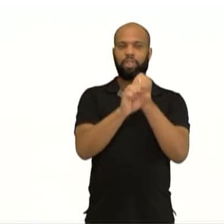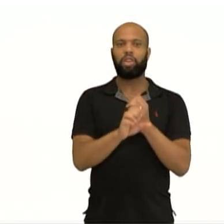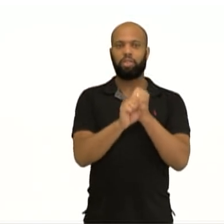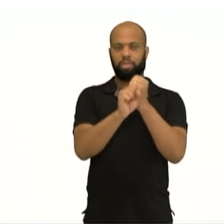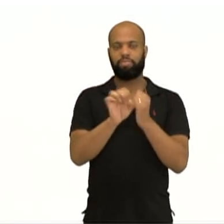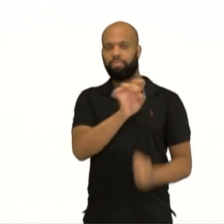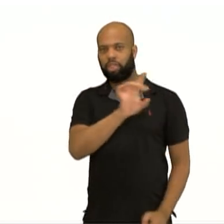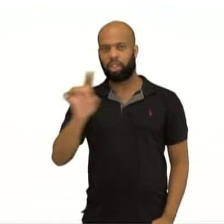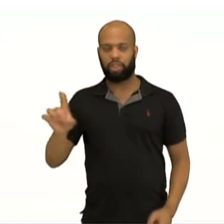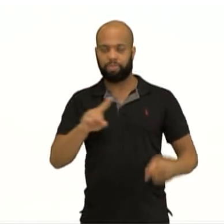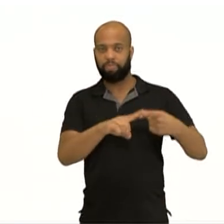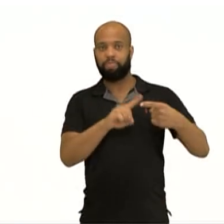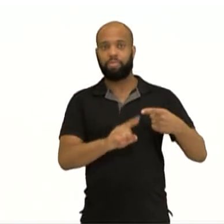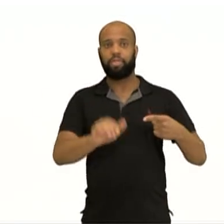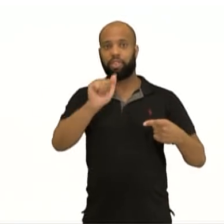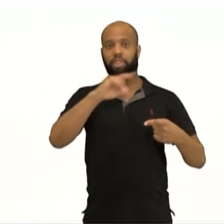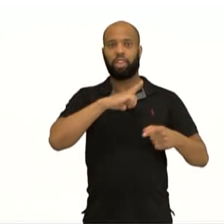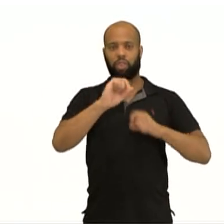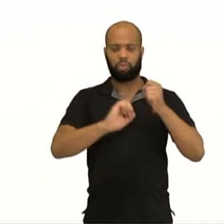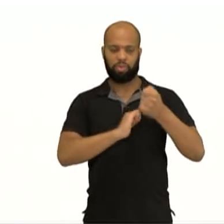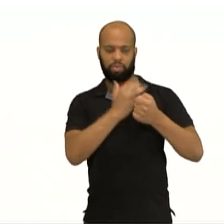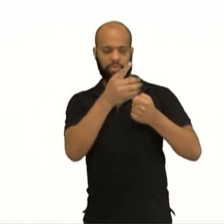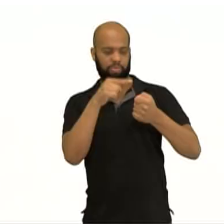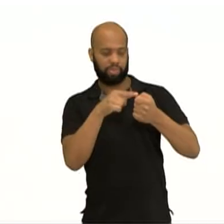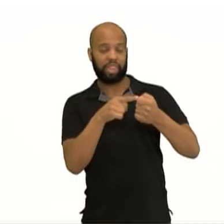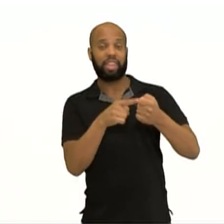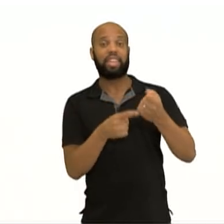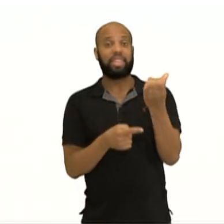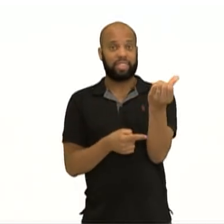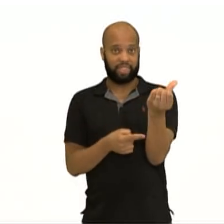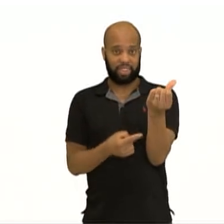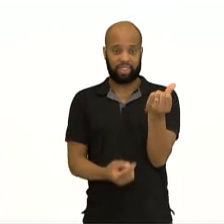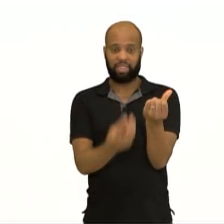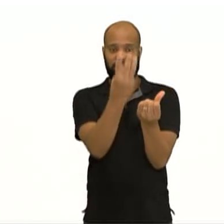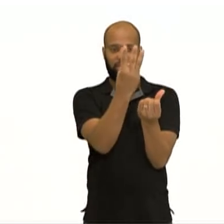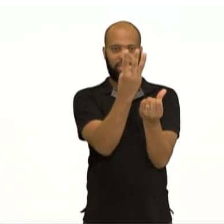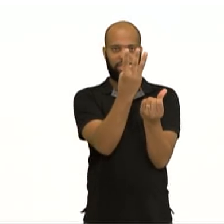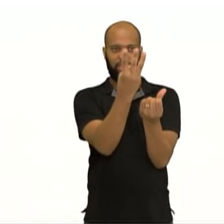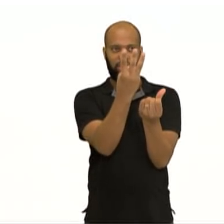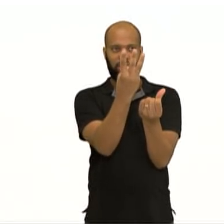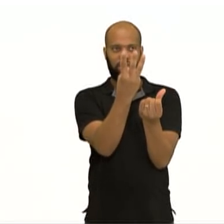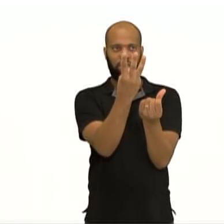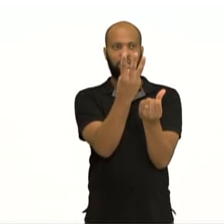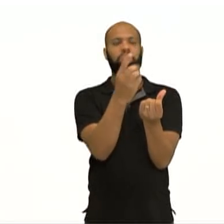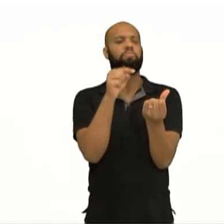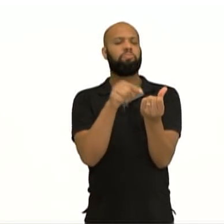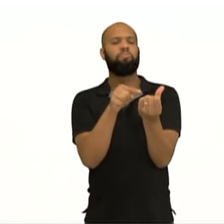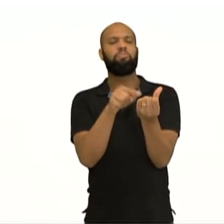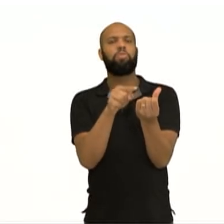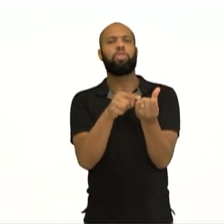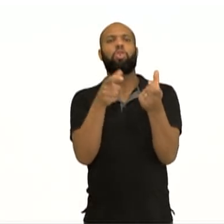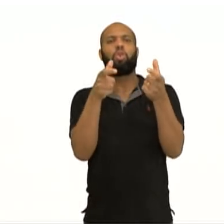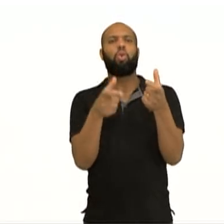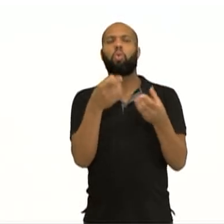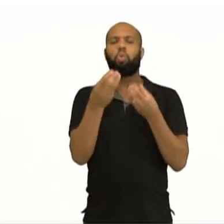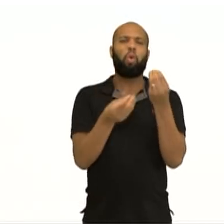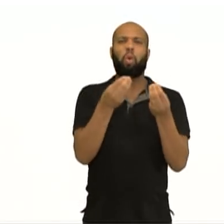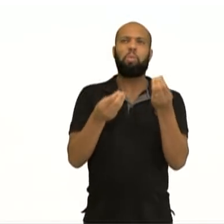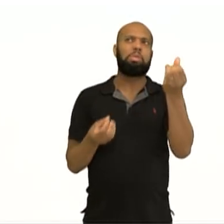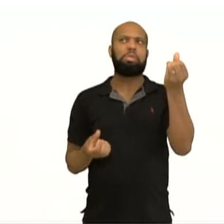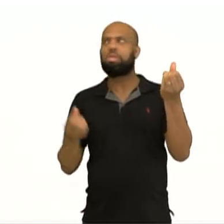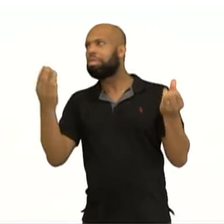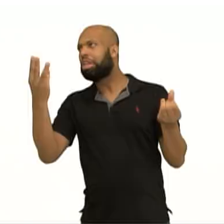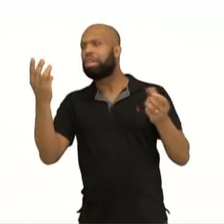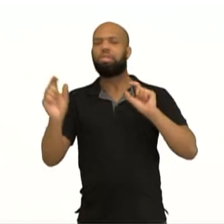Na letra A eu tenho o quê? Base 6 e expoente 3. Esse 6 vai em que lugar? Vai embaixo ou vai em